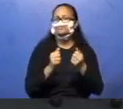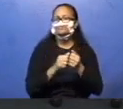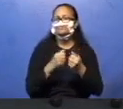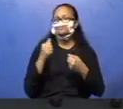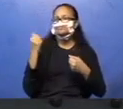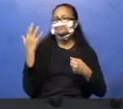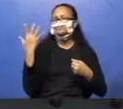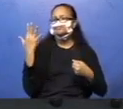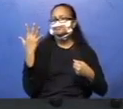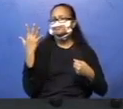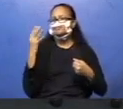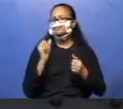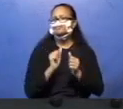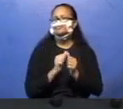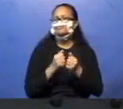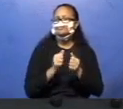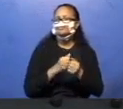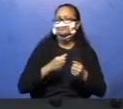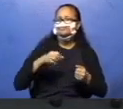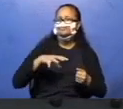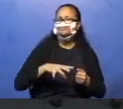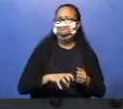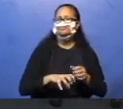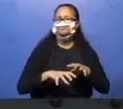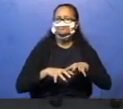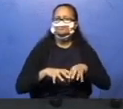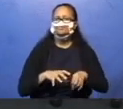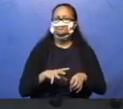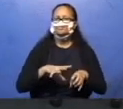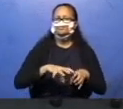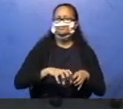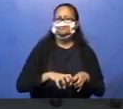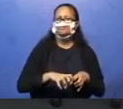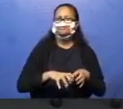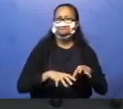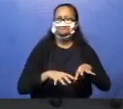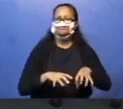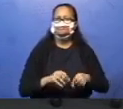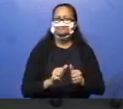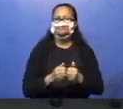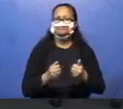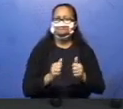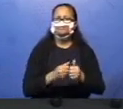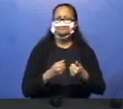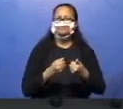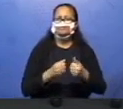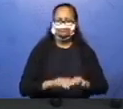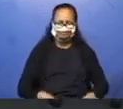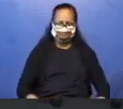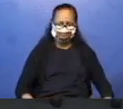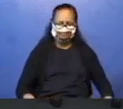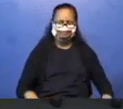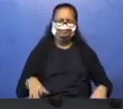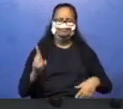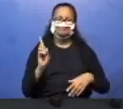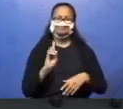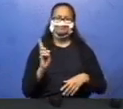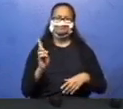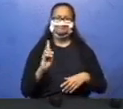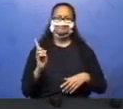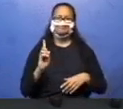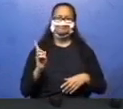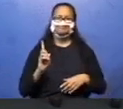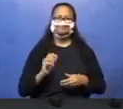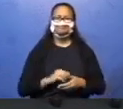mão, a mão no pão, o pão na mão, o pão no chão?